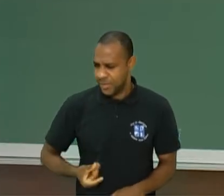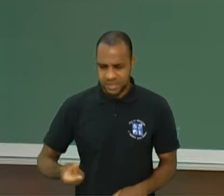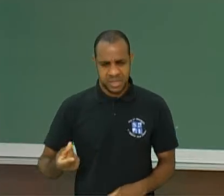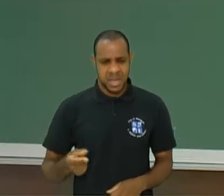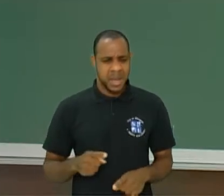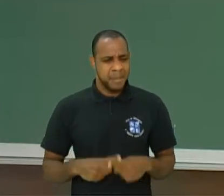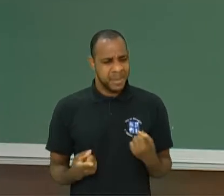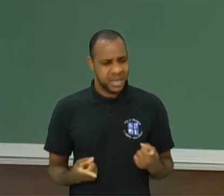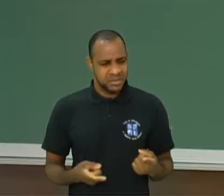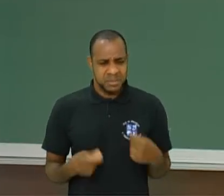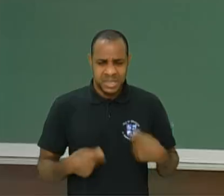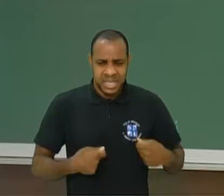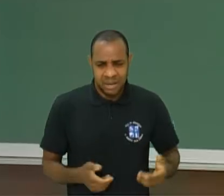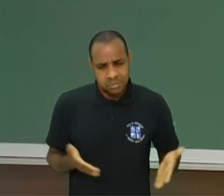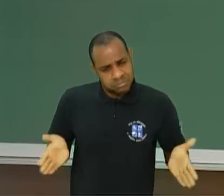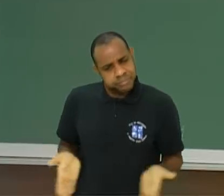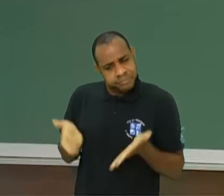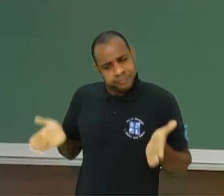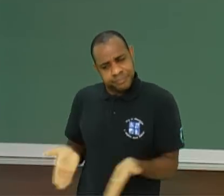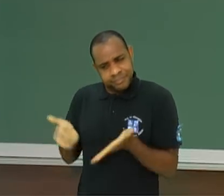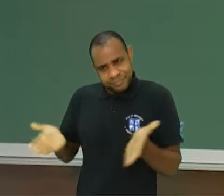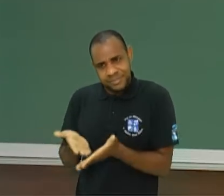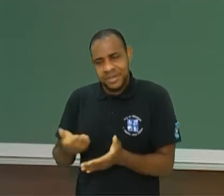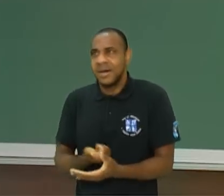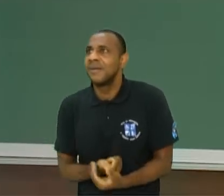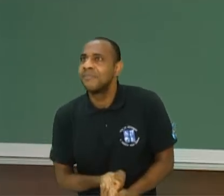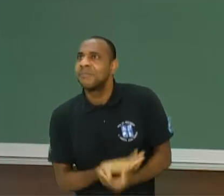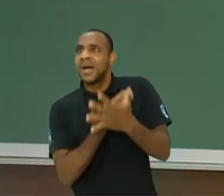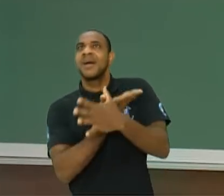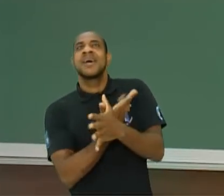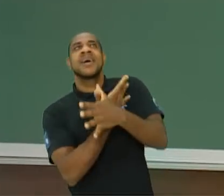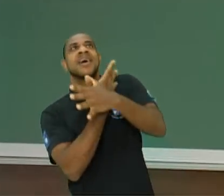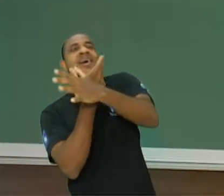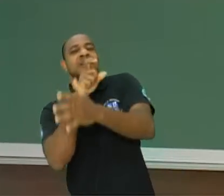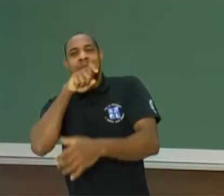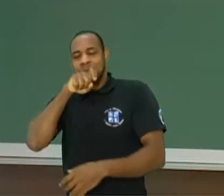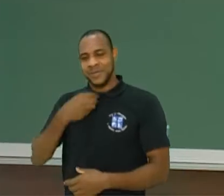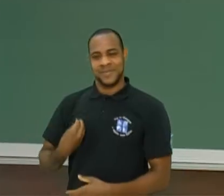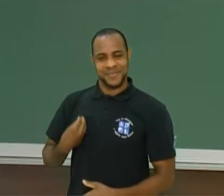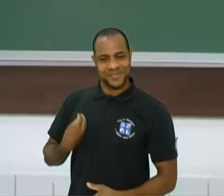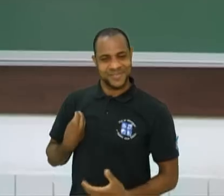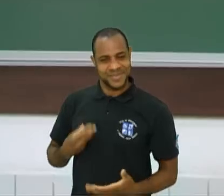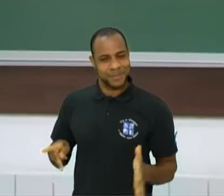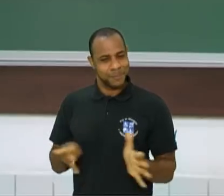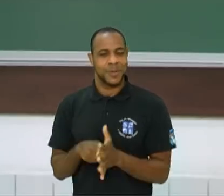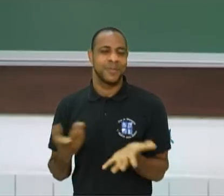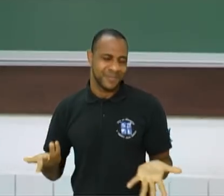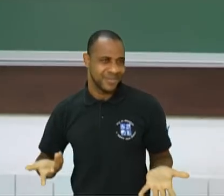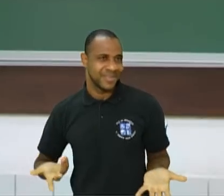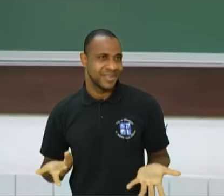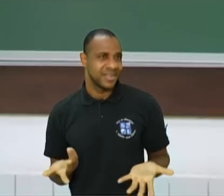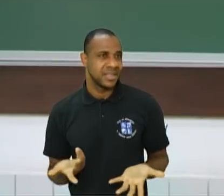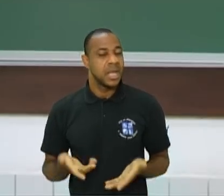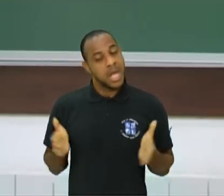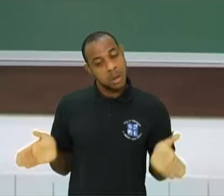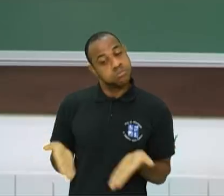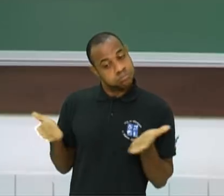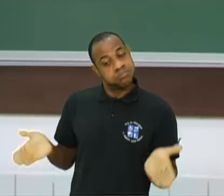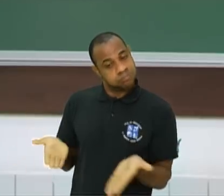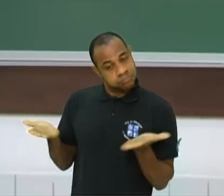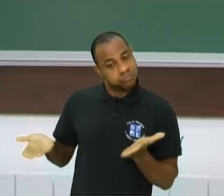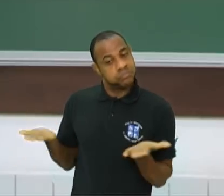não precisava buscar a sua essência, quem ela era, e trazer isso para a sua vida? Então, o estímulo,